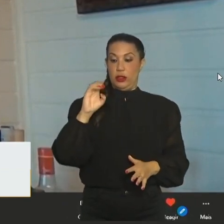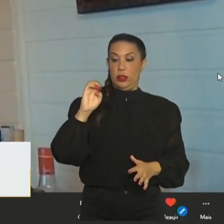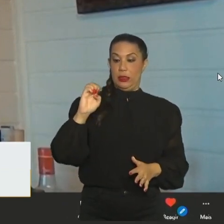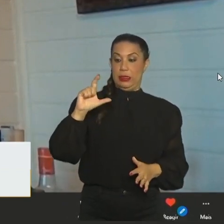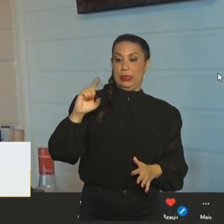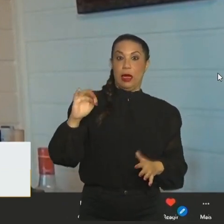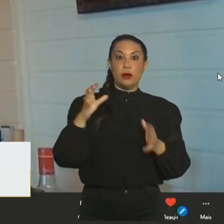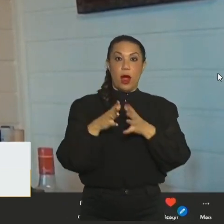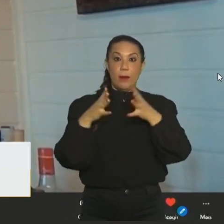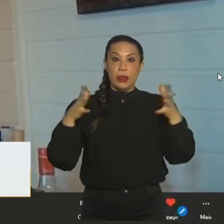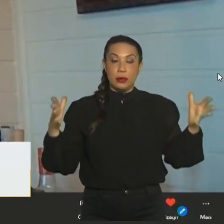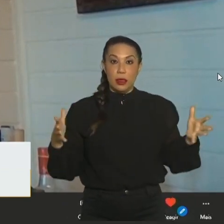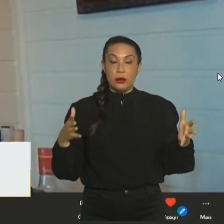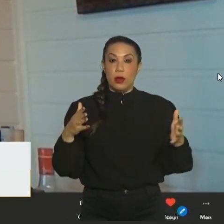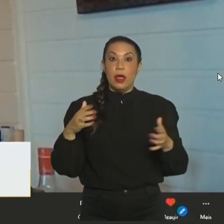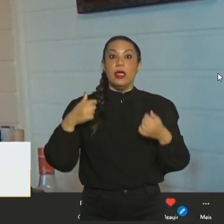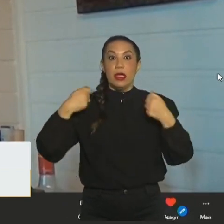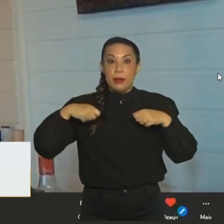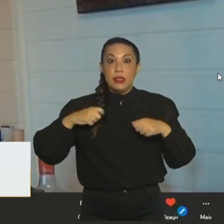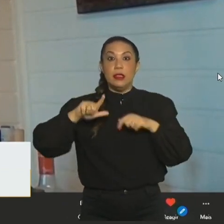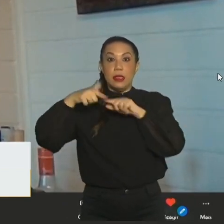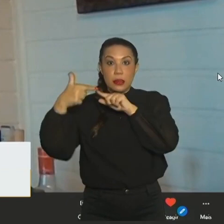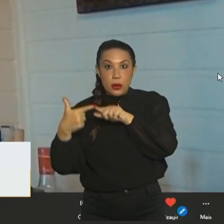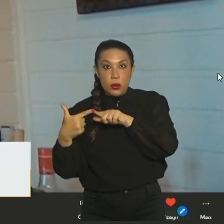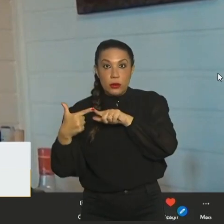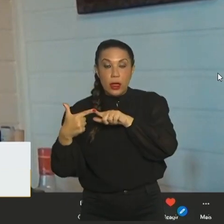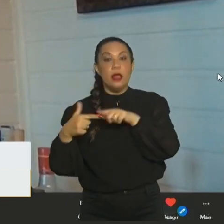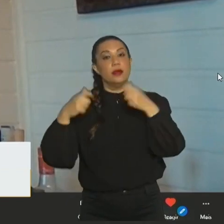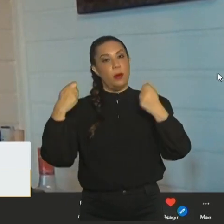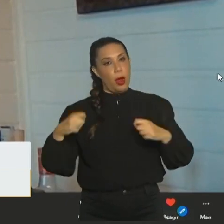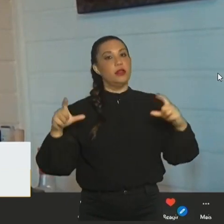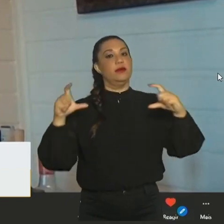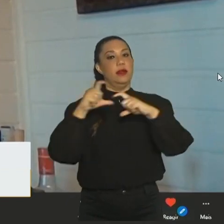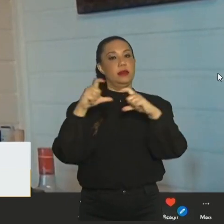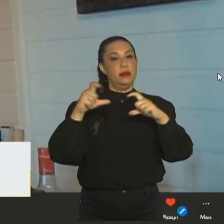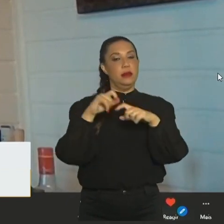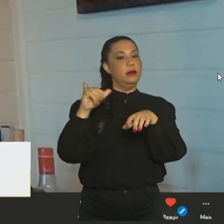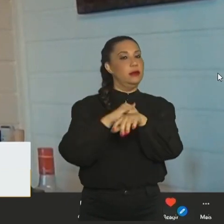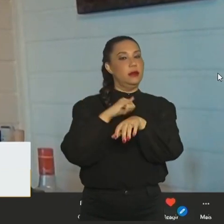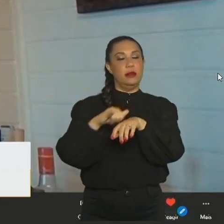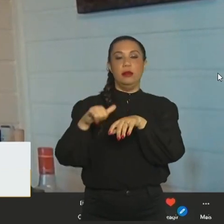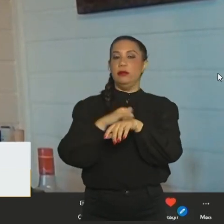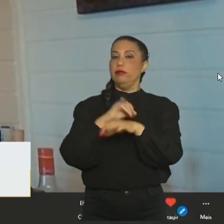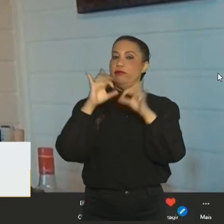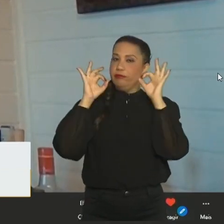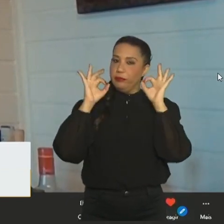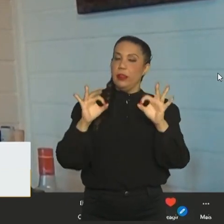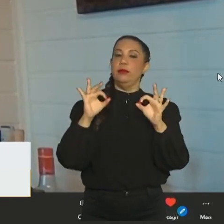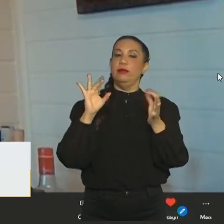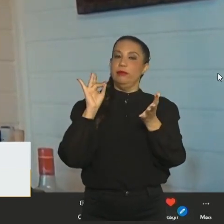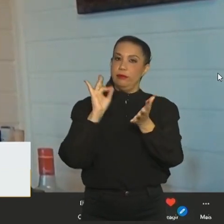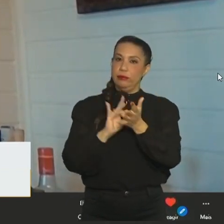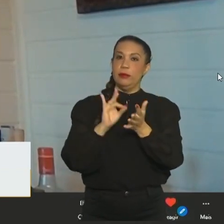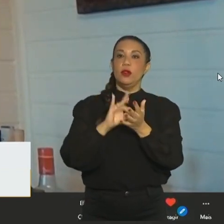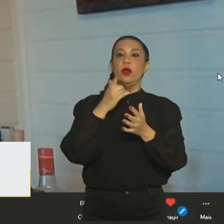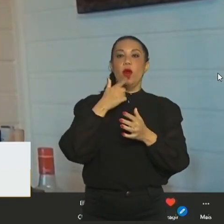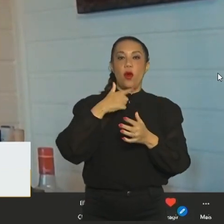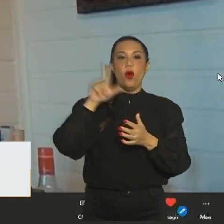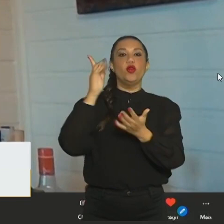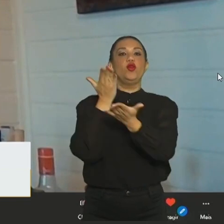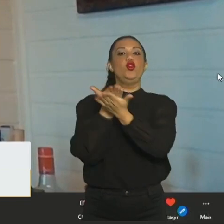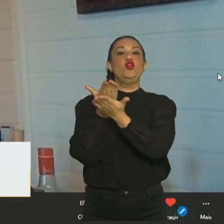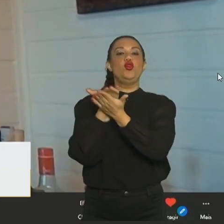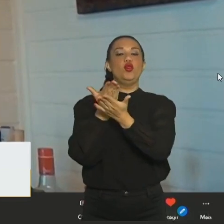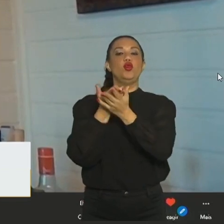circulando e aumentando, e a gente precisando de duas doses, é uma estratégia perfeitamente viável. Muitos outros estudos estão